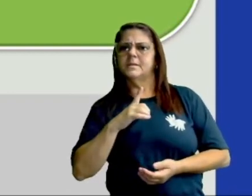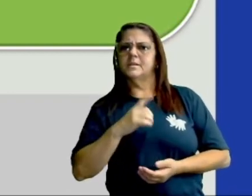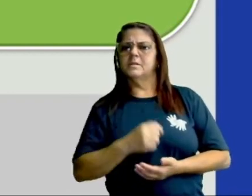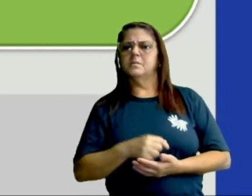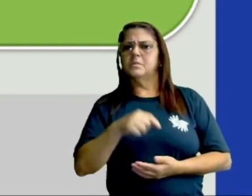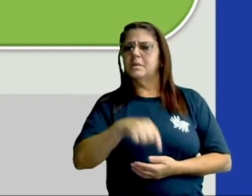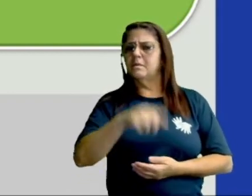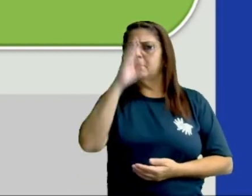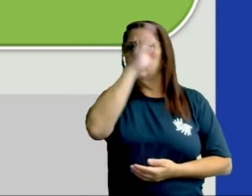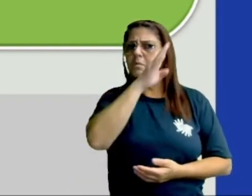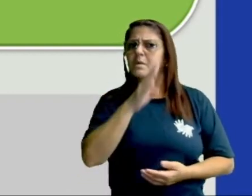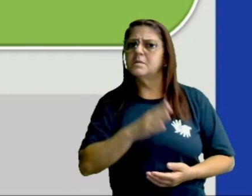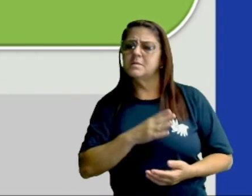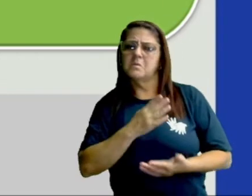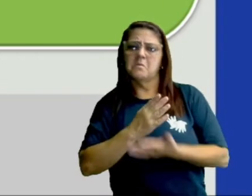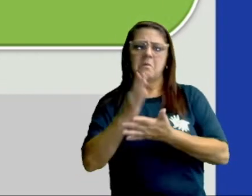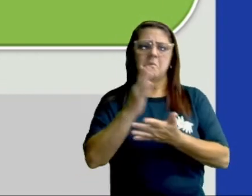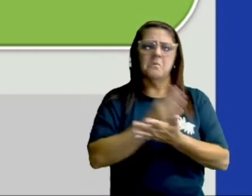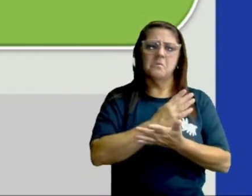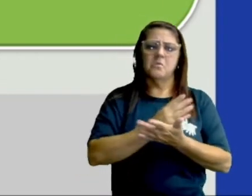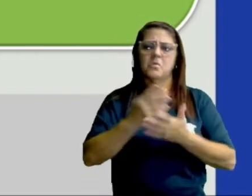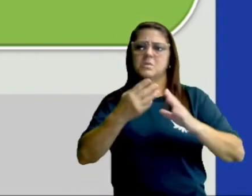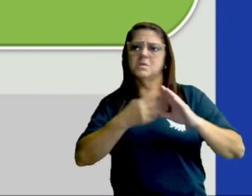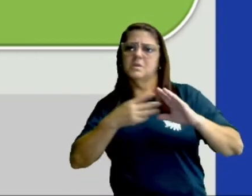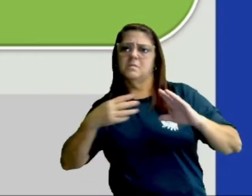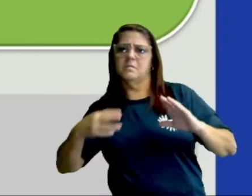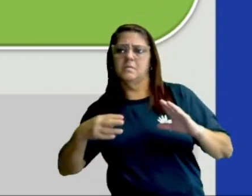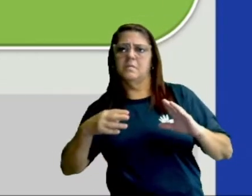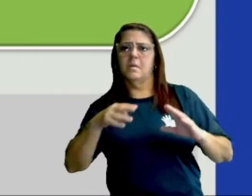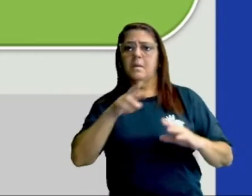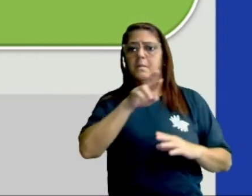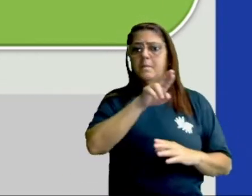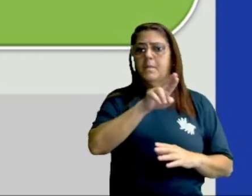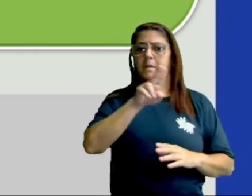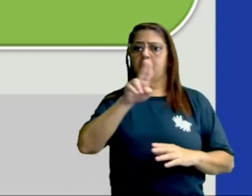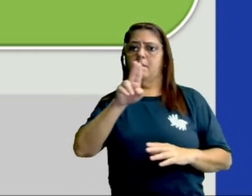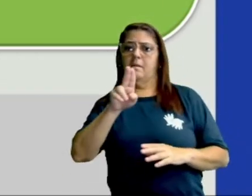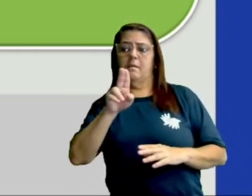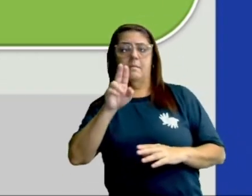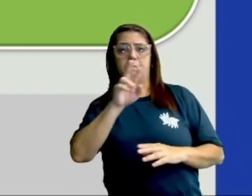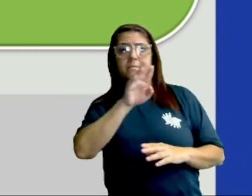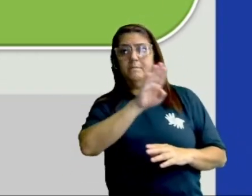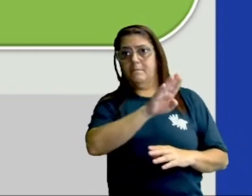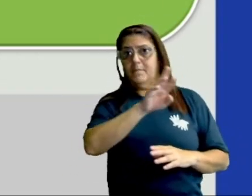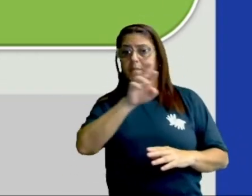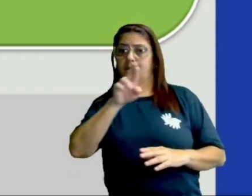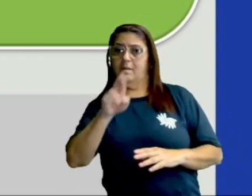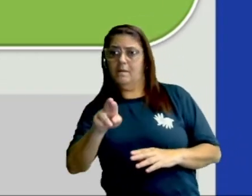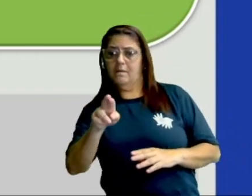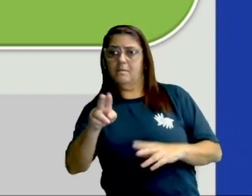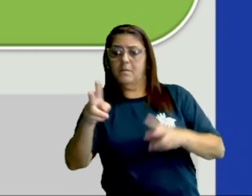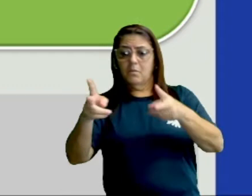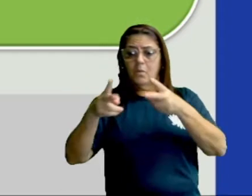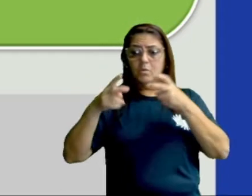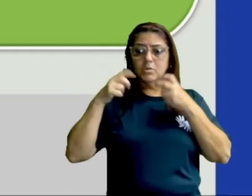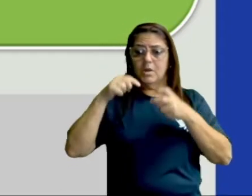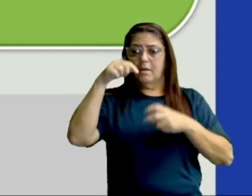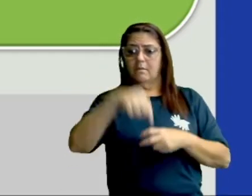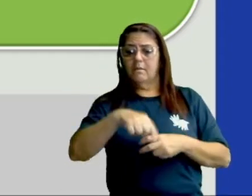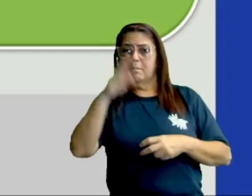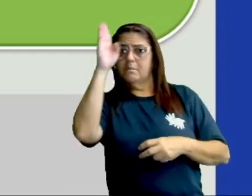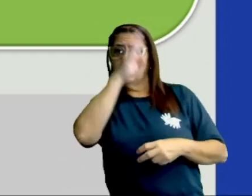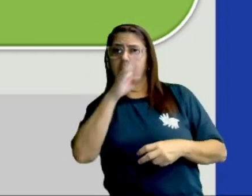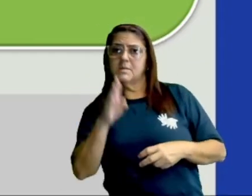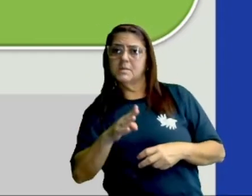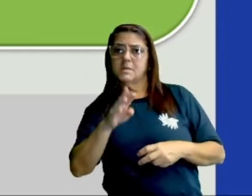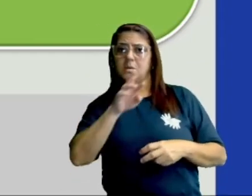aqui no Brasil alguns e-mails com o final BR, tá? Que é exatamente para identificar o código aqui do Brasil, que é